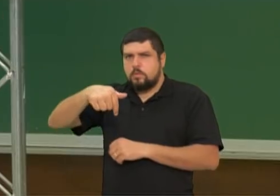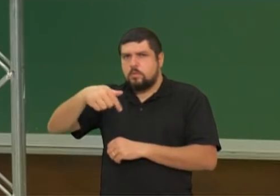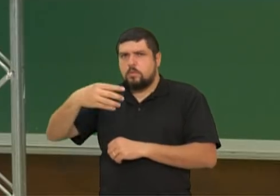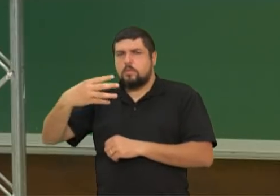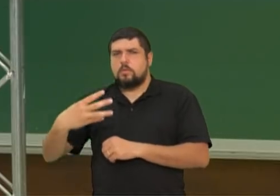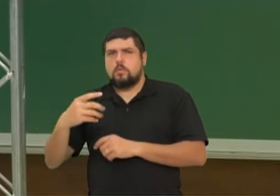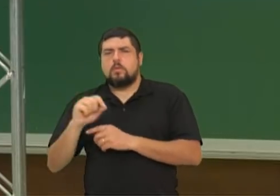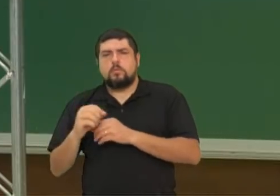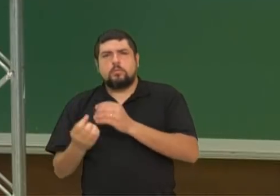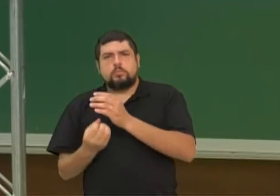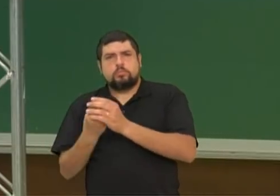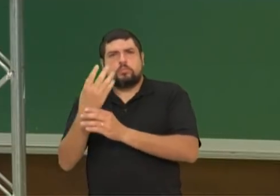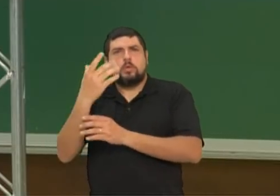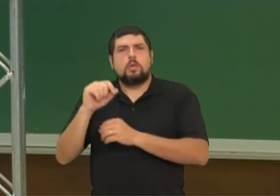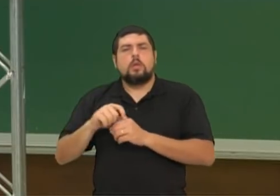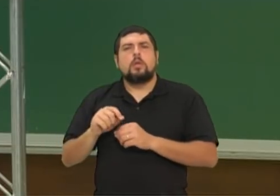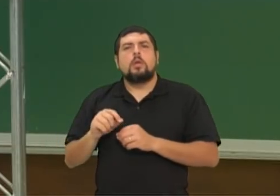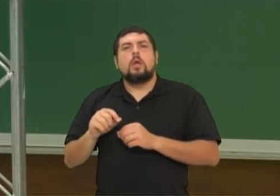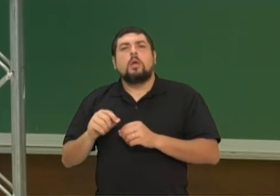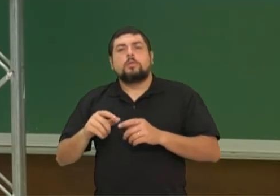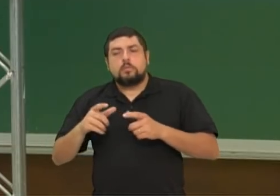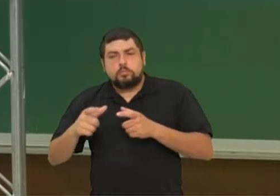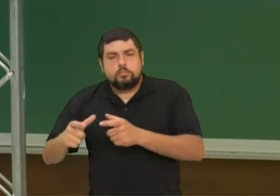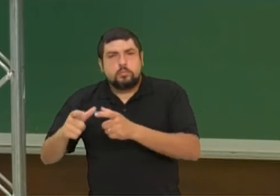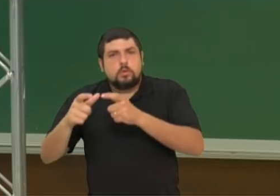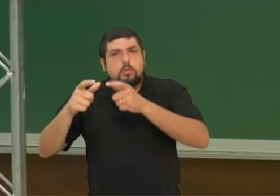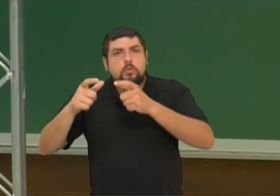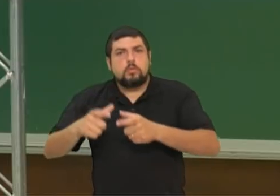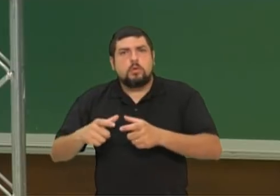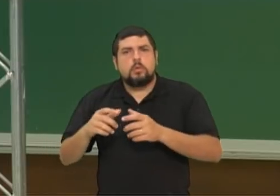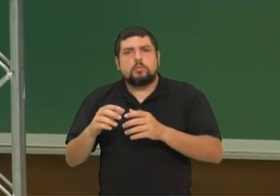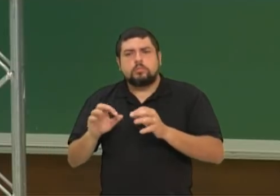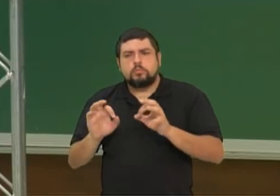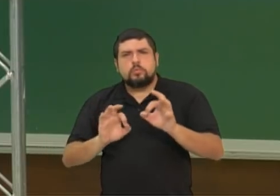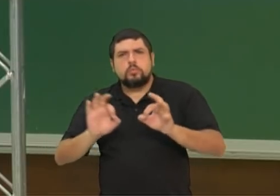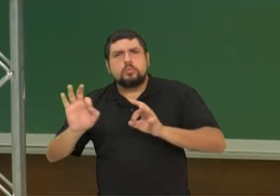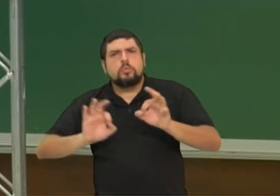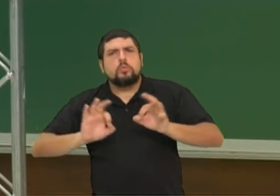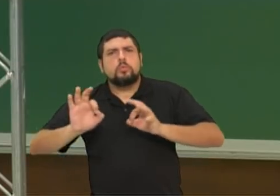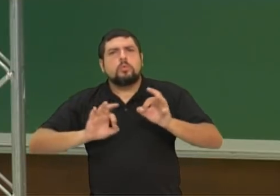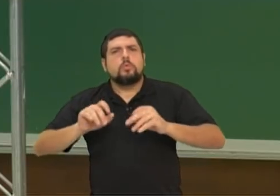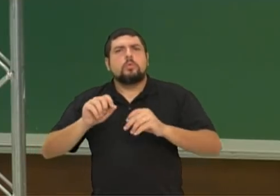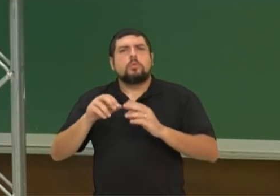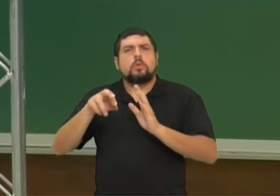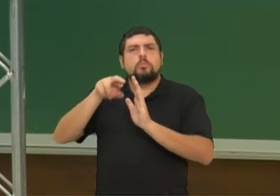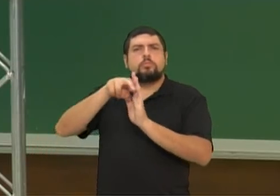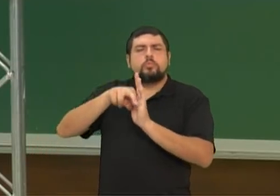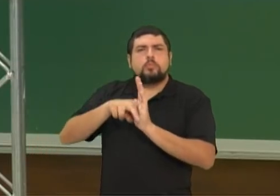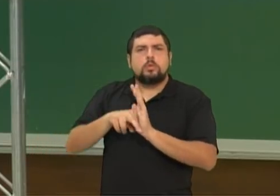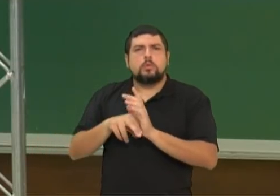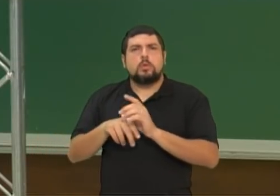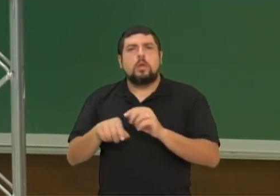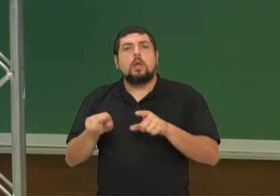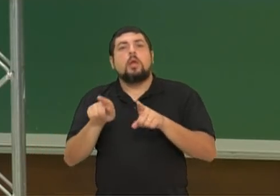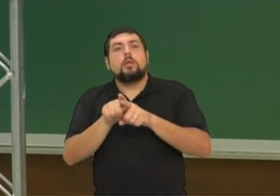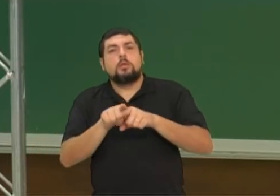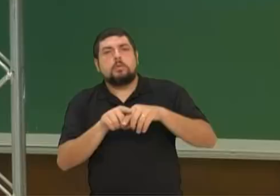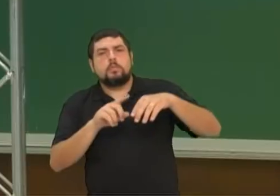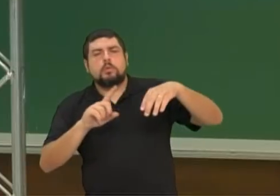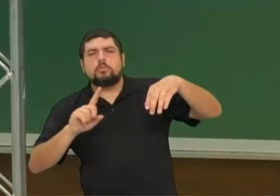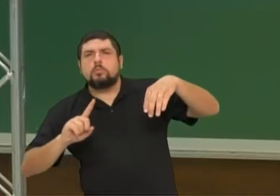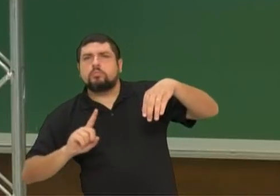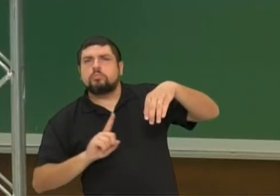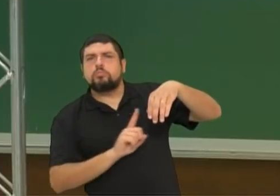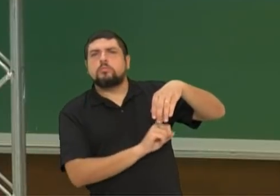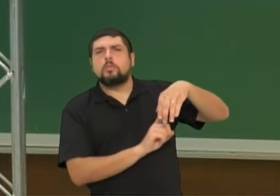parte ali de toda a organização para acontecerem os rituais. Também possui a Gruta de São Lázaro e Baluaê, que é